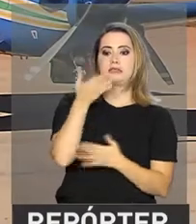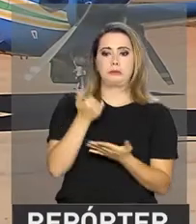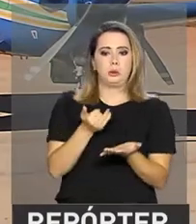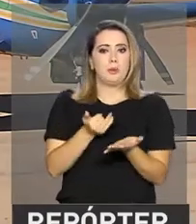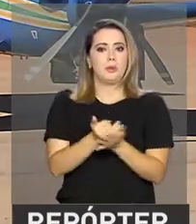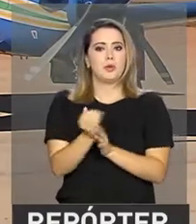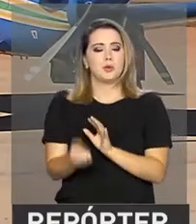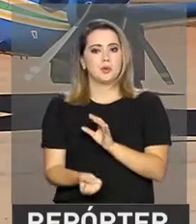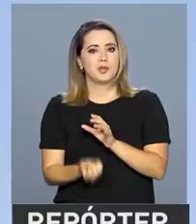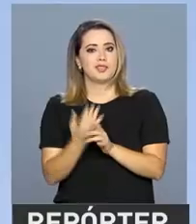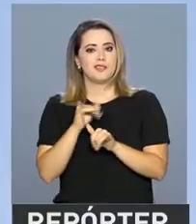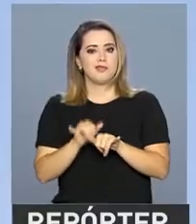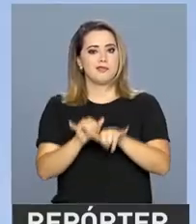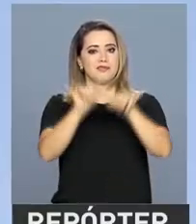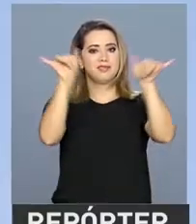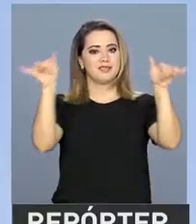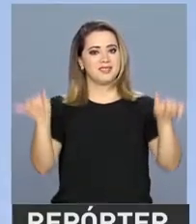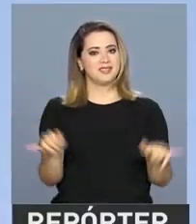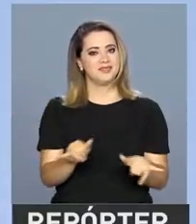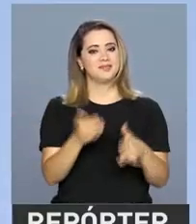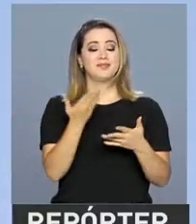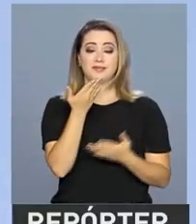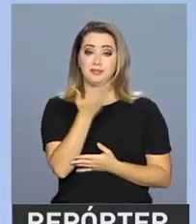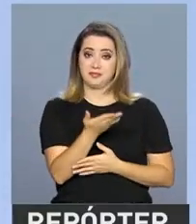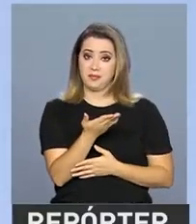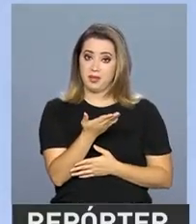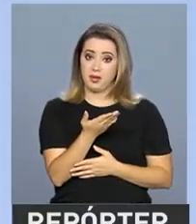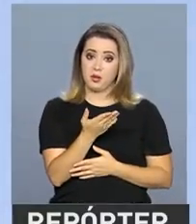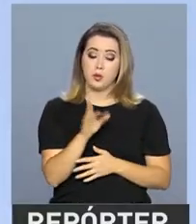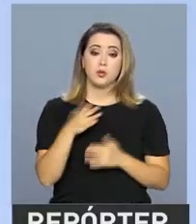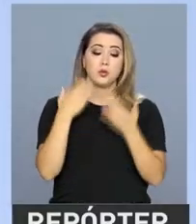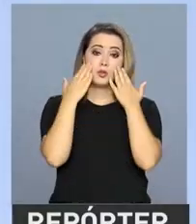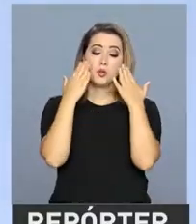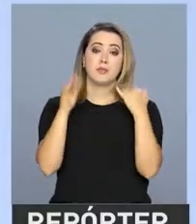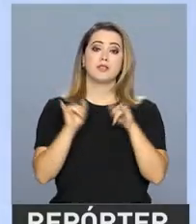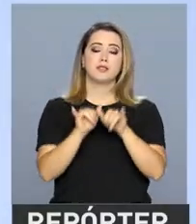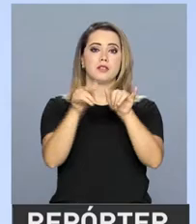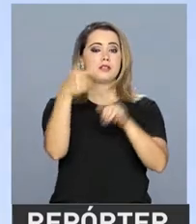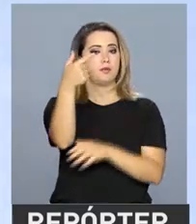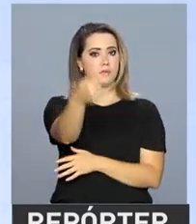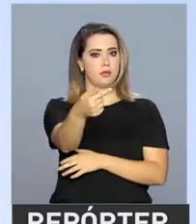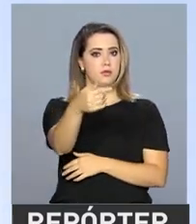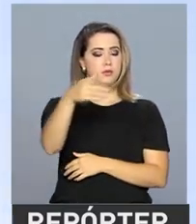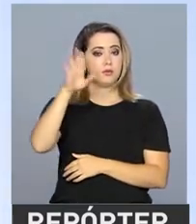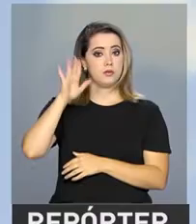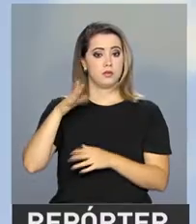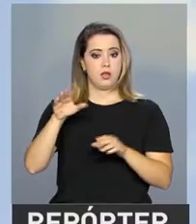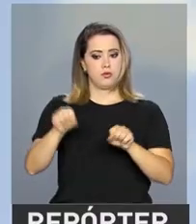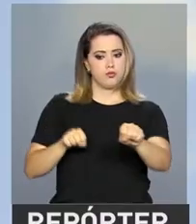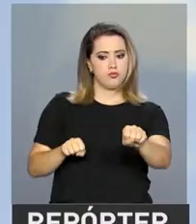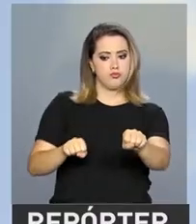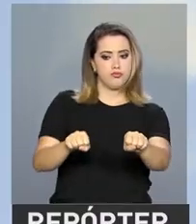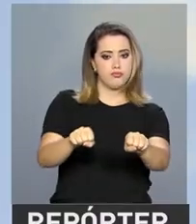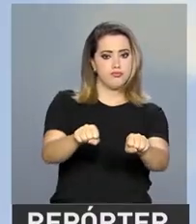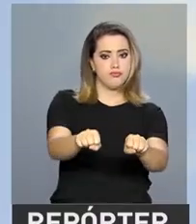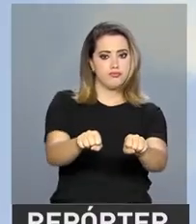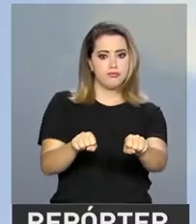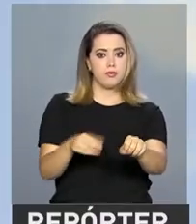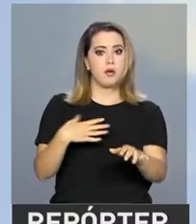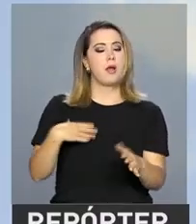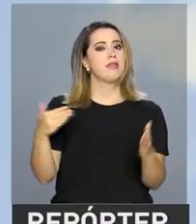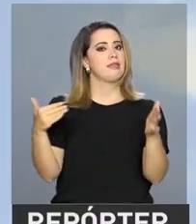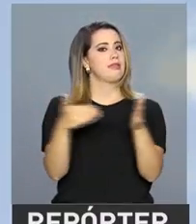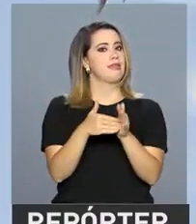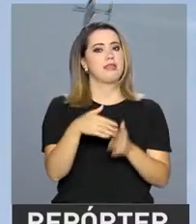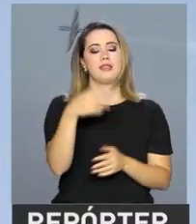berço da Esquadrilha da Fumaça. Durante uma apresentação da Esquadrilha da Fumaça, os 7 pilotos que formam o esquadrão chegam a fazer até